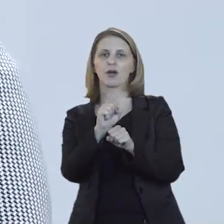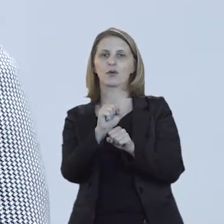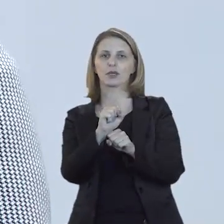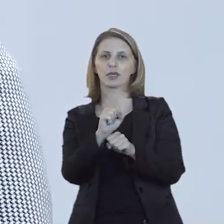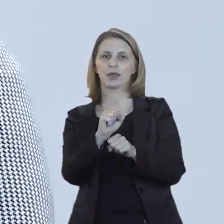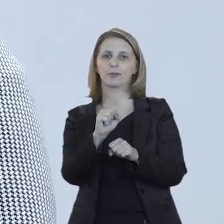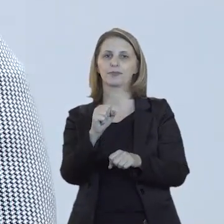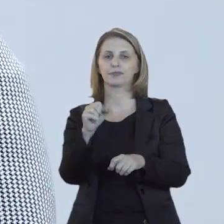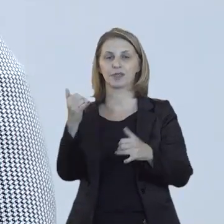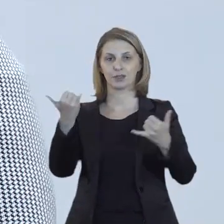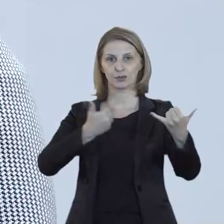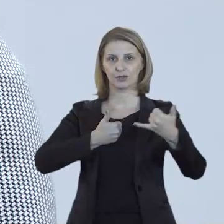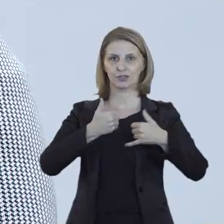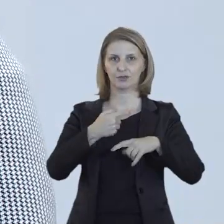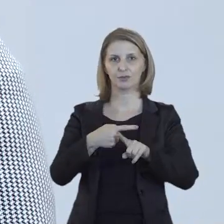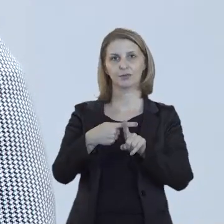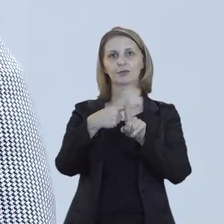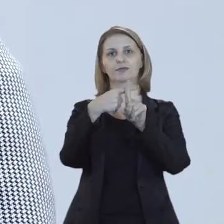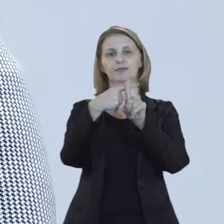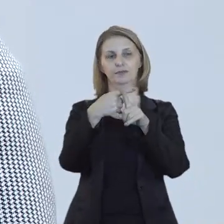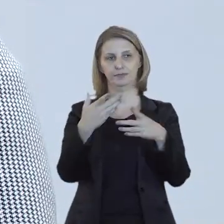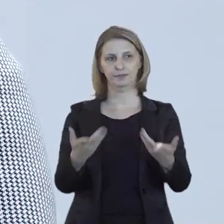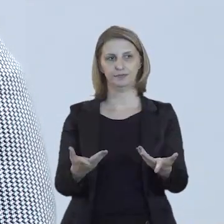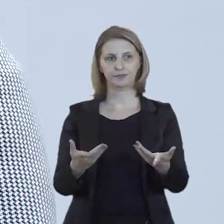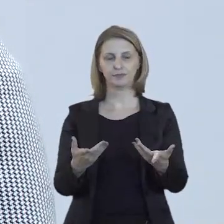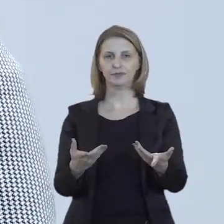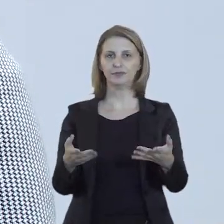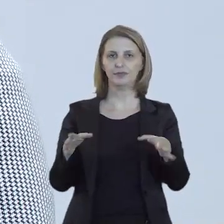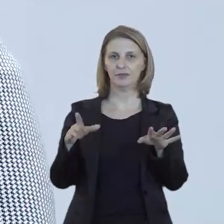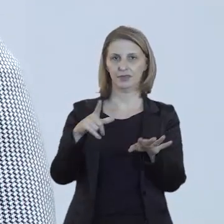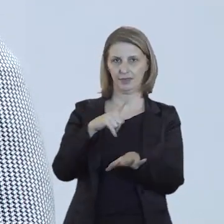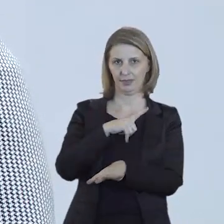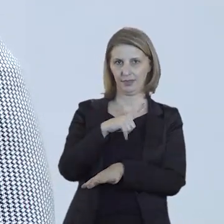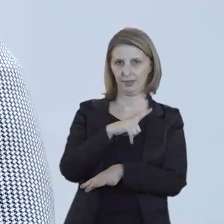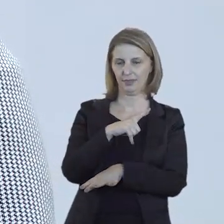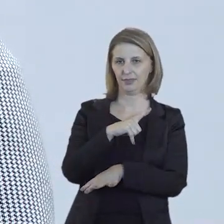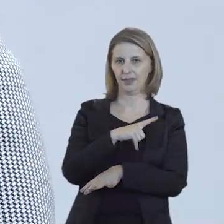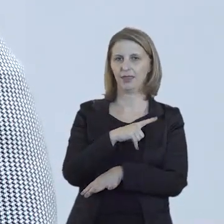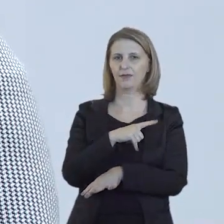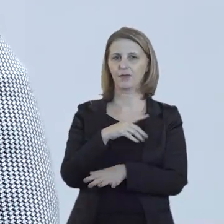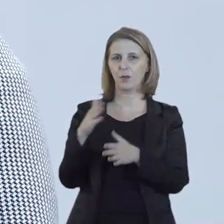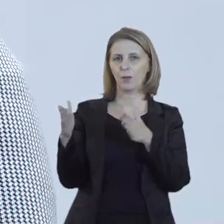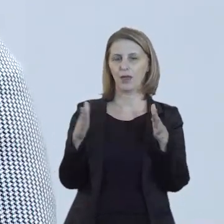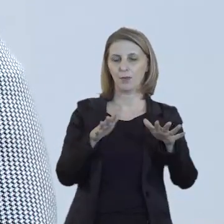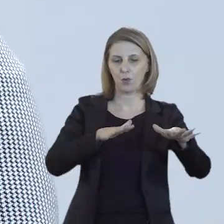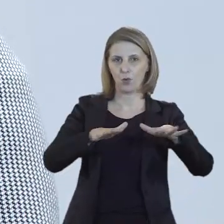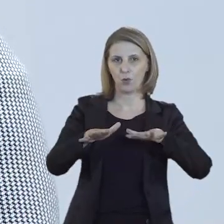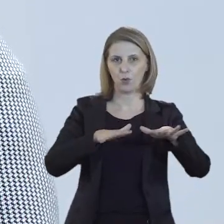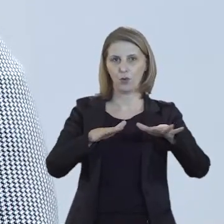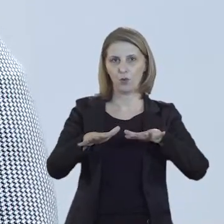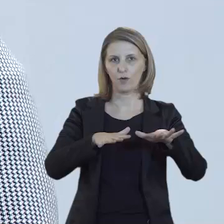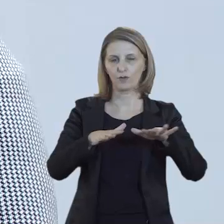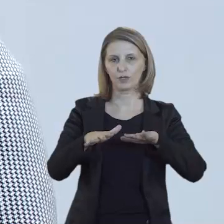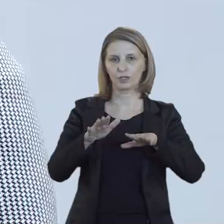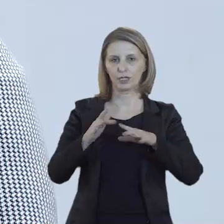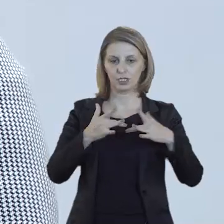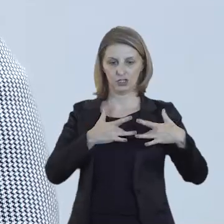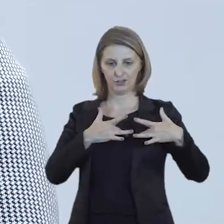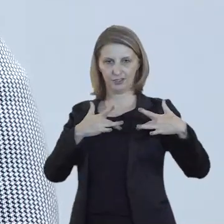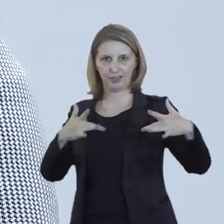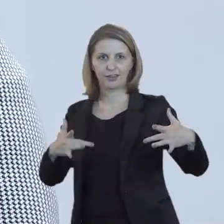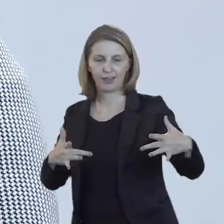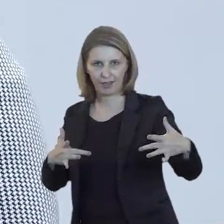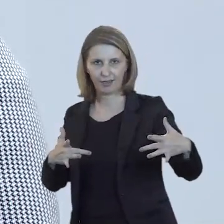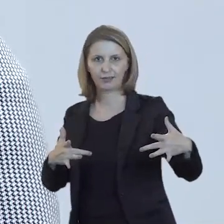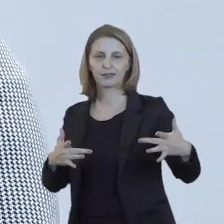né? Outros aspectos, outras perspectivas. Até teve durante um tempo assim um